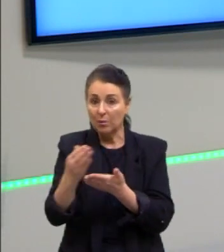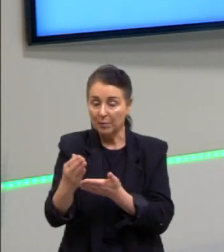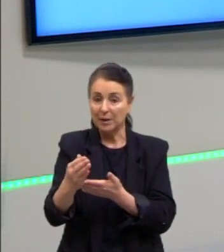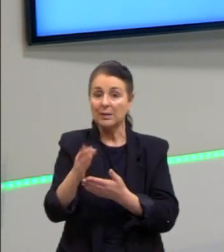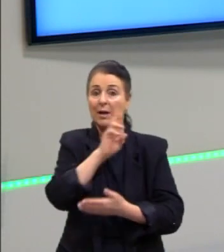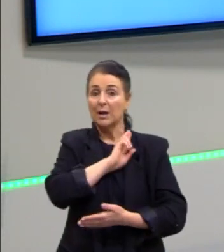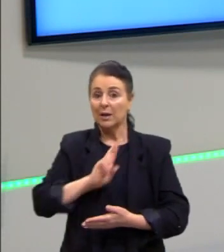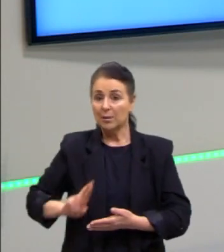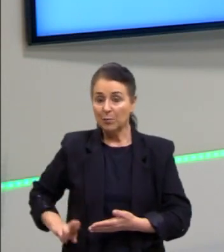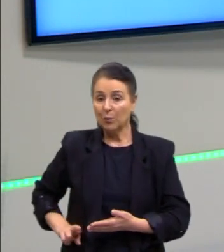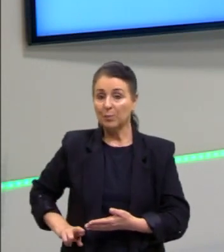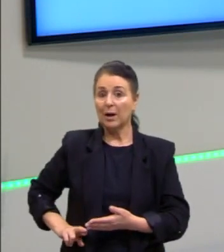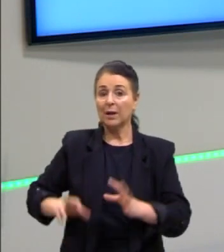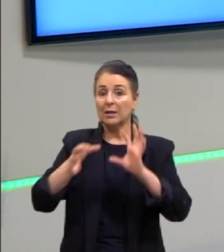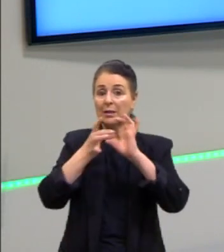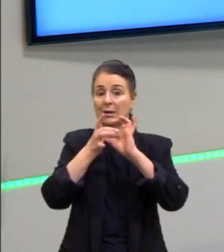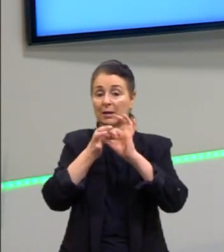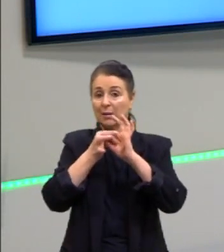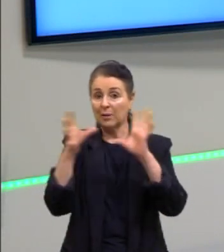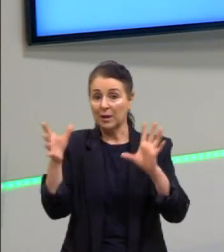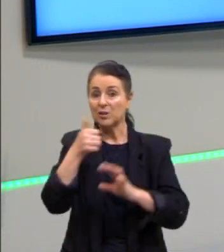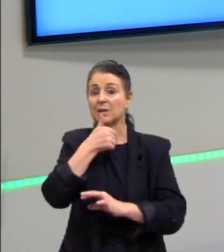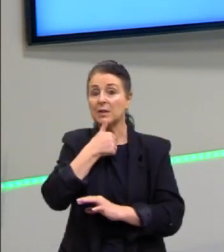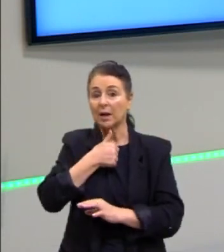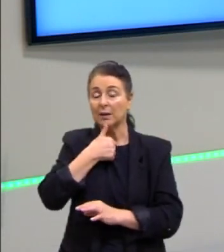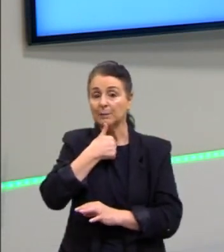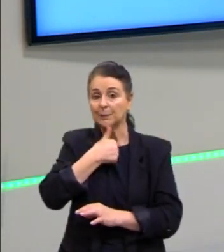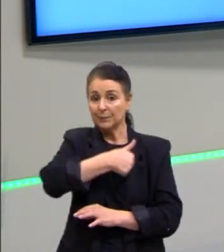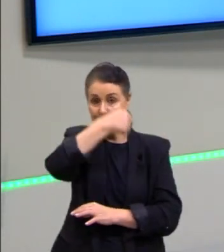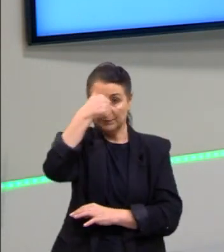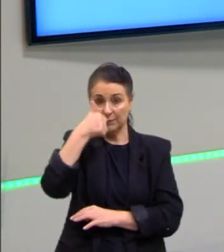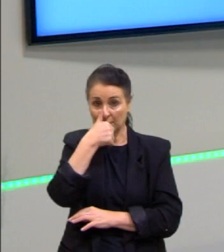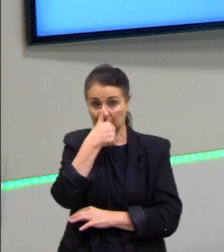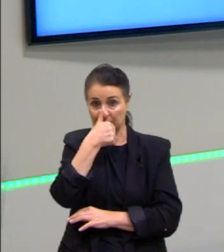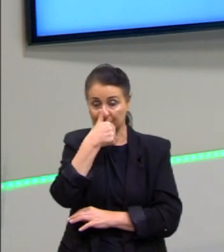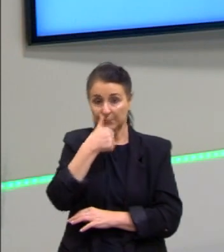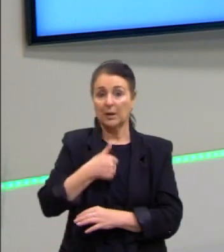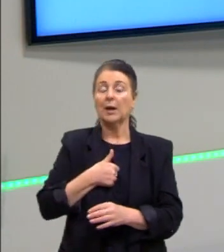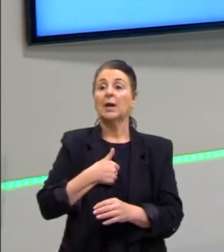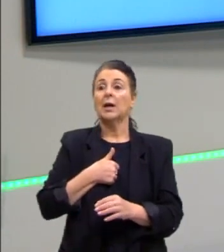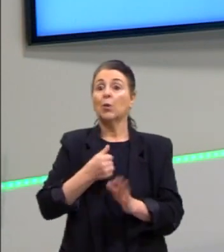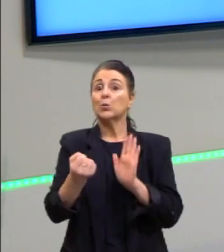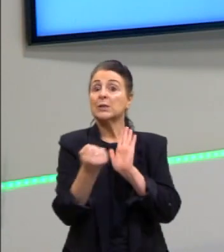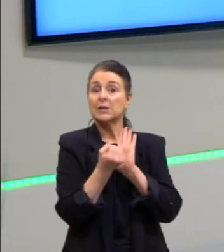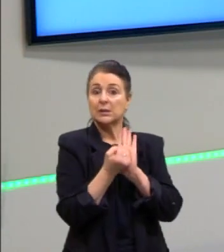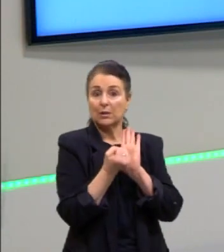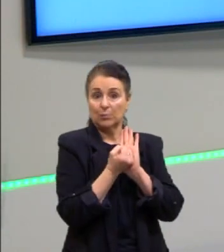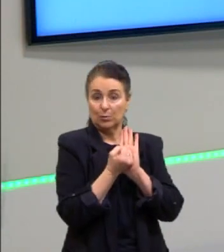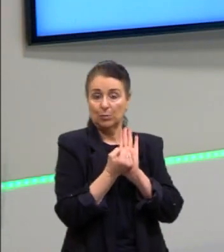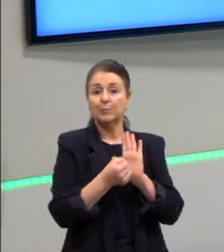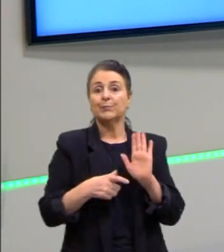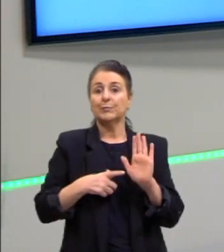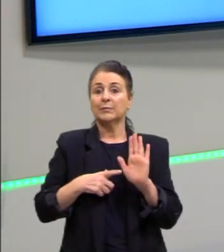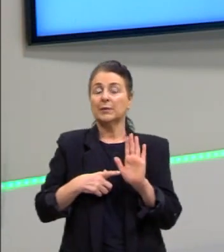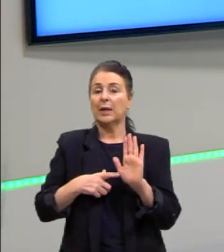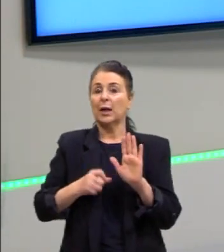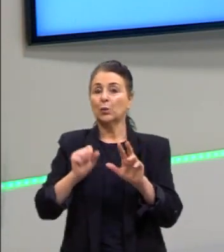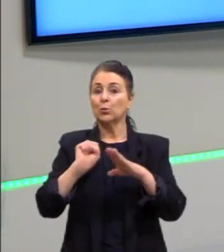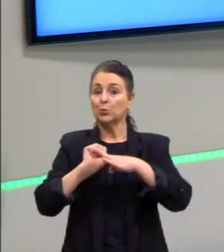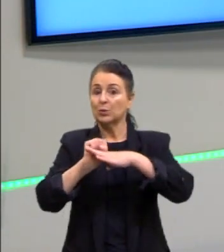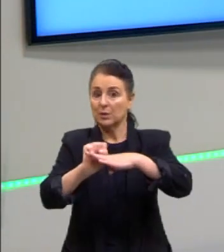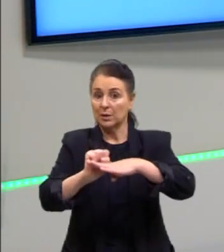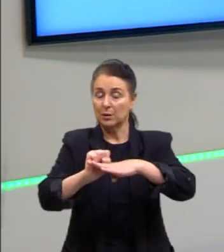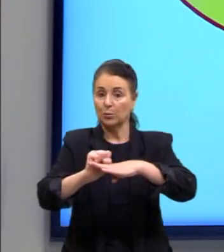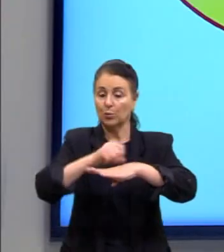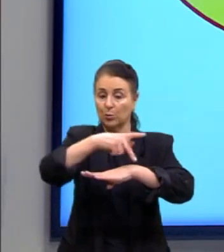democrática da Etiópia aqui um símbolo das forças socialistas do país e aqui um movimento